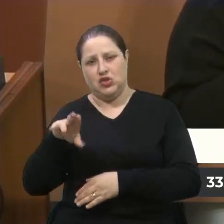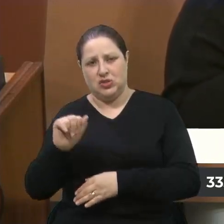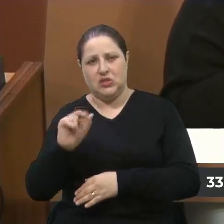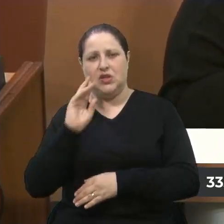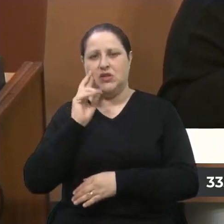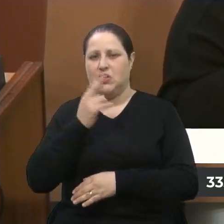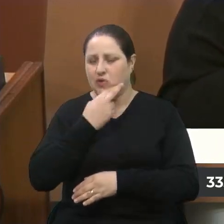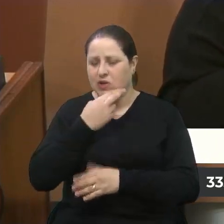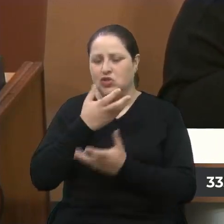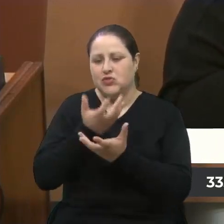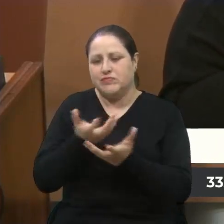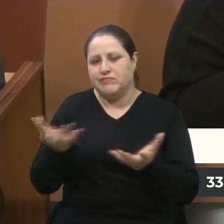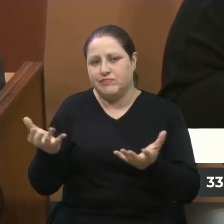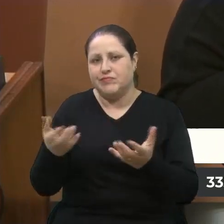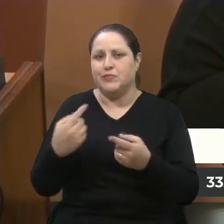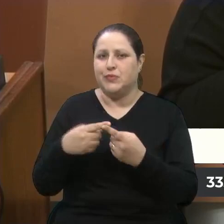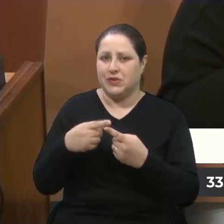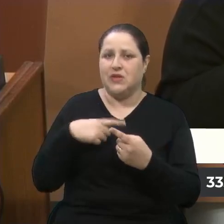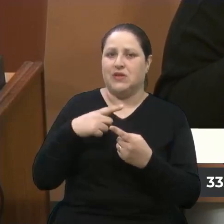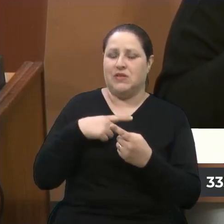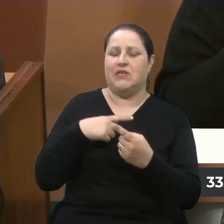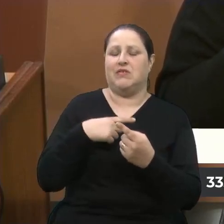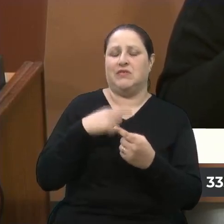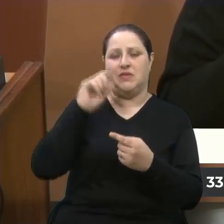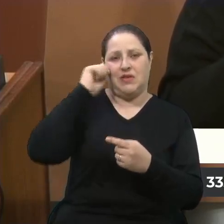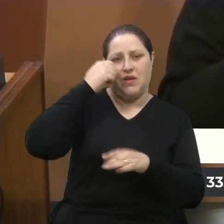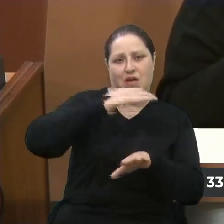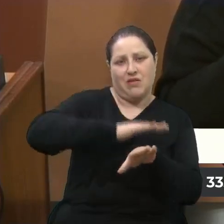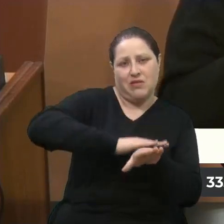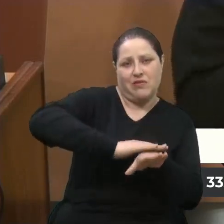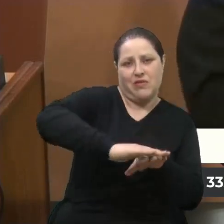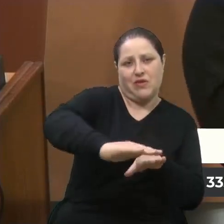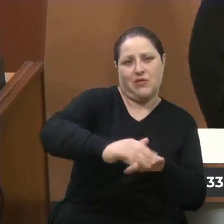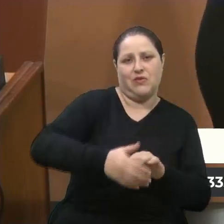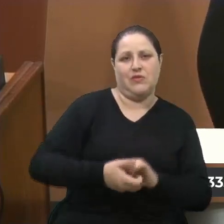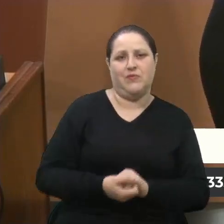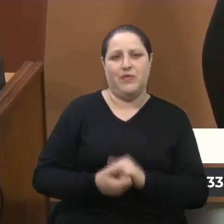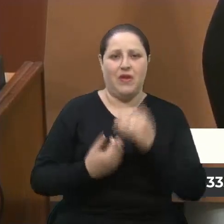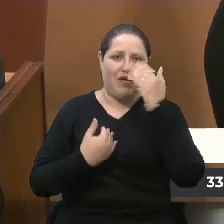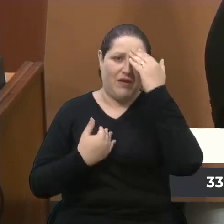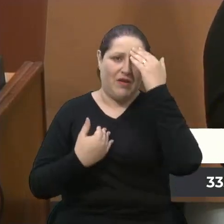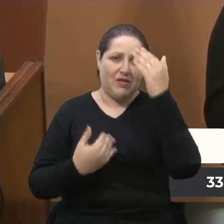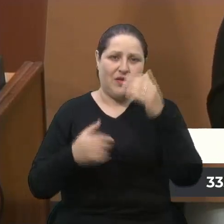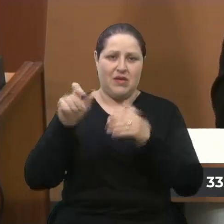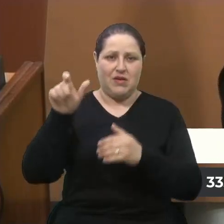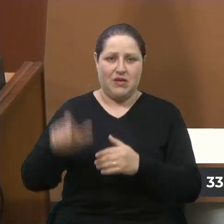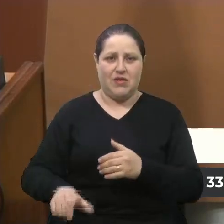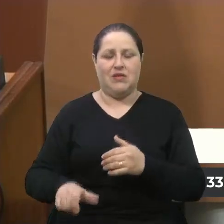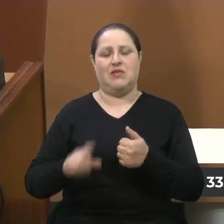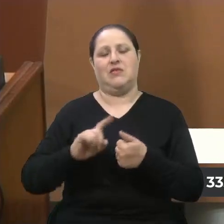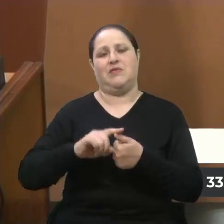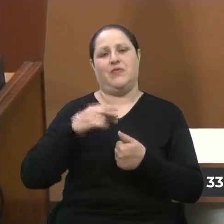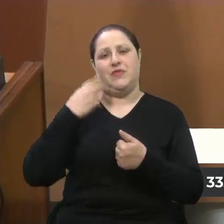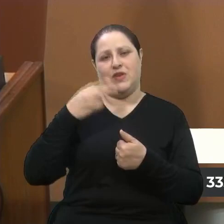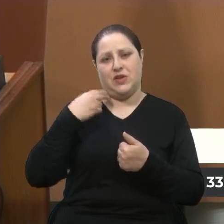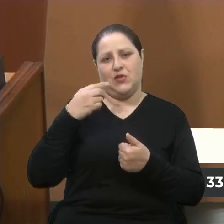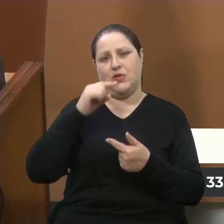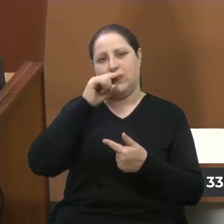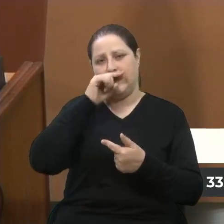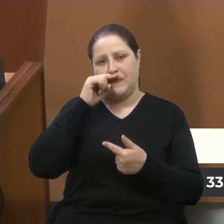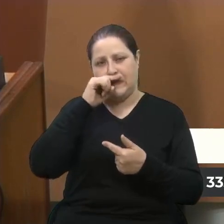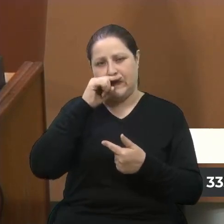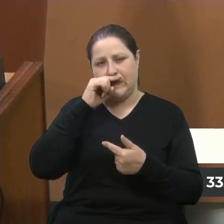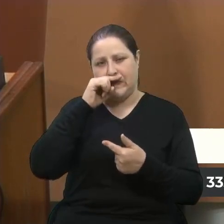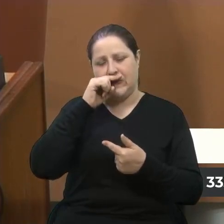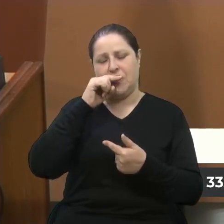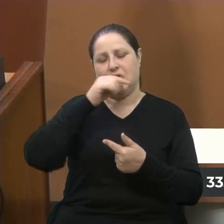prefeito, governador, vereador, deputado Sartori, que orgulho poder falar isso, né? O